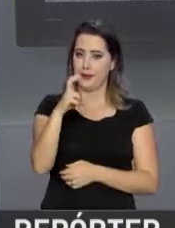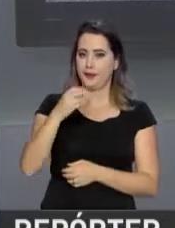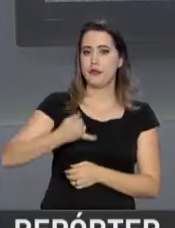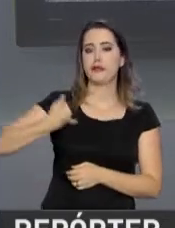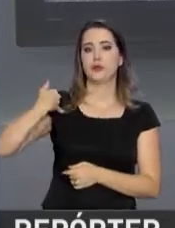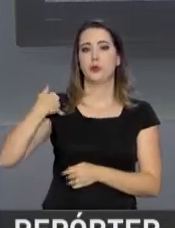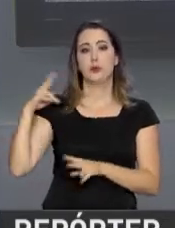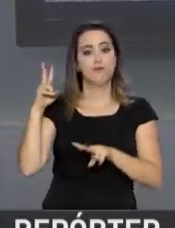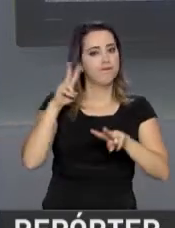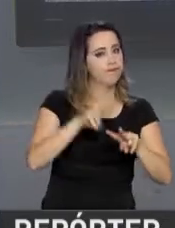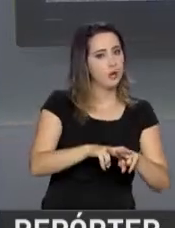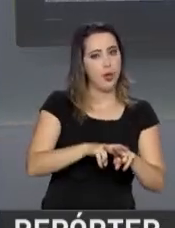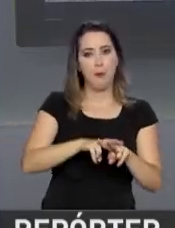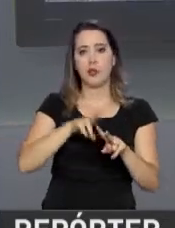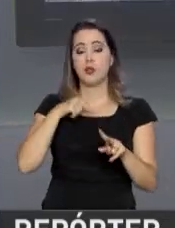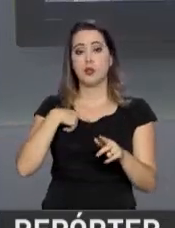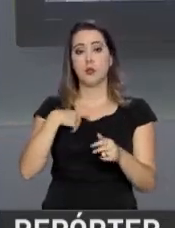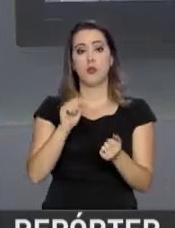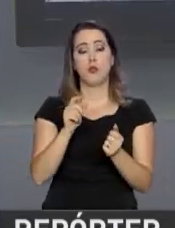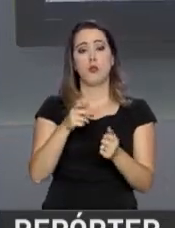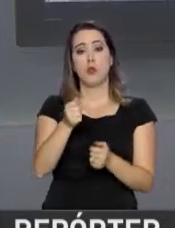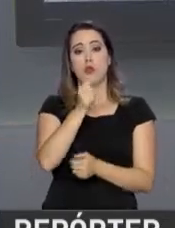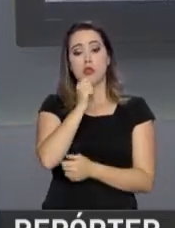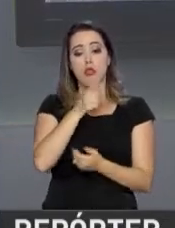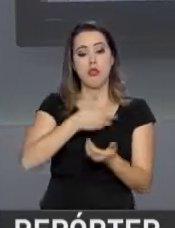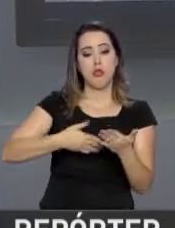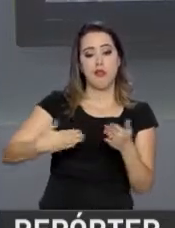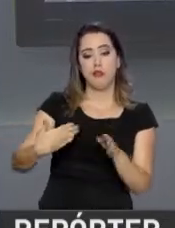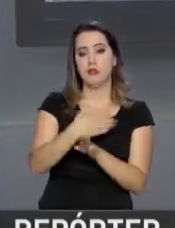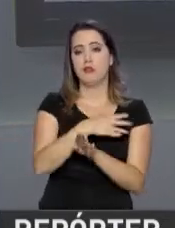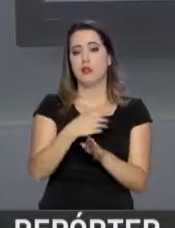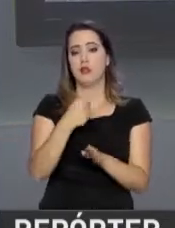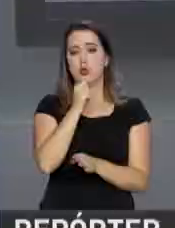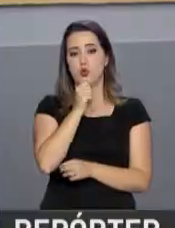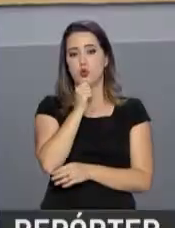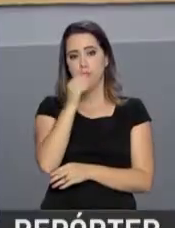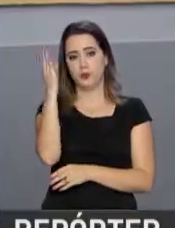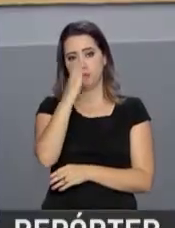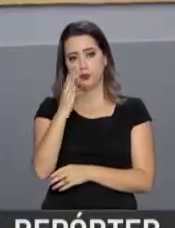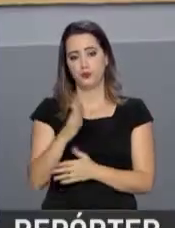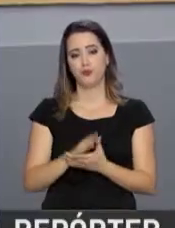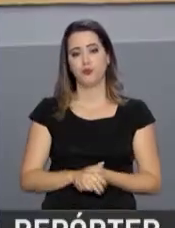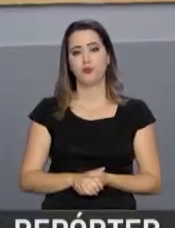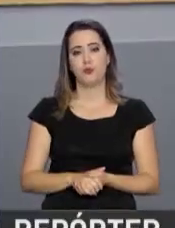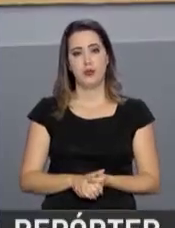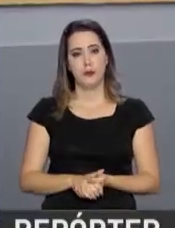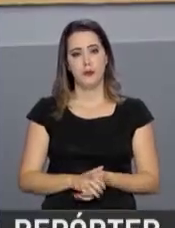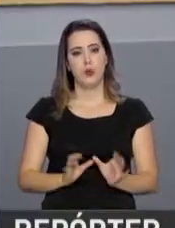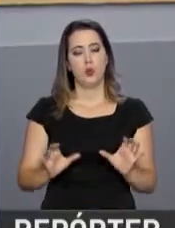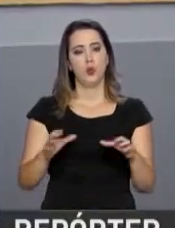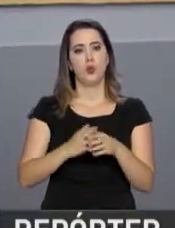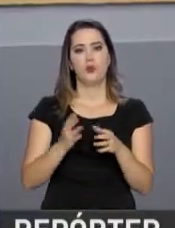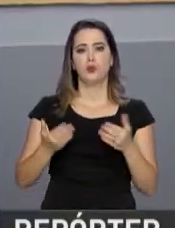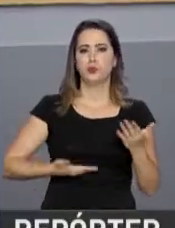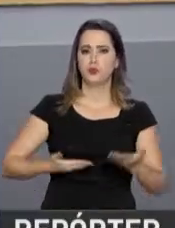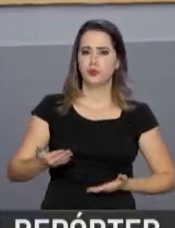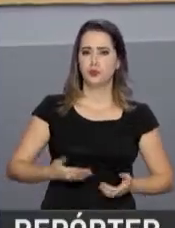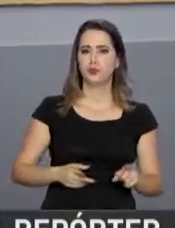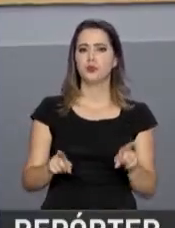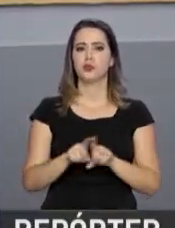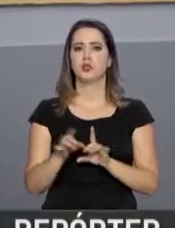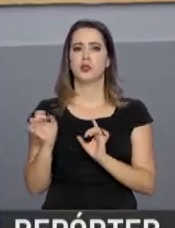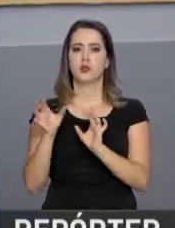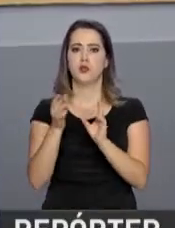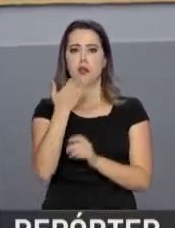internacional de drogas que prevê pena de até 25 anos de reclusão o setor de serviços que inclui o comércio